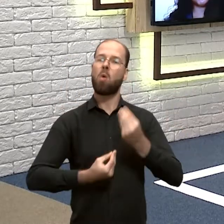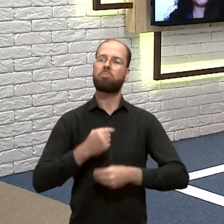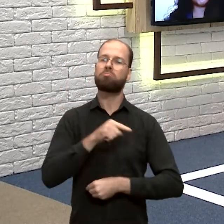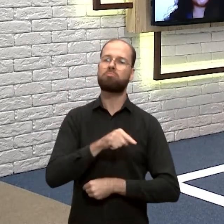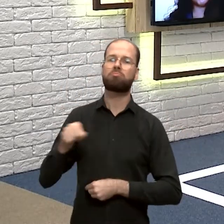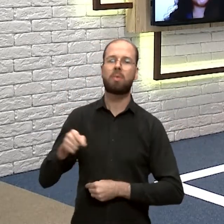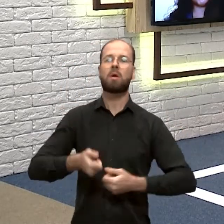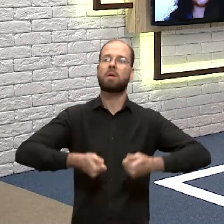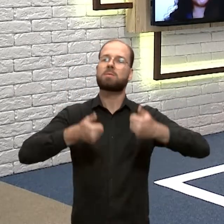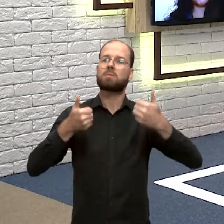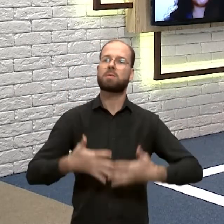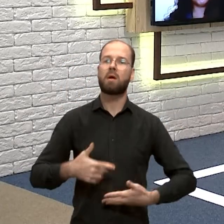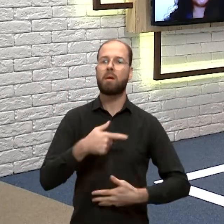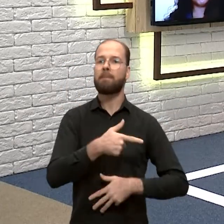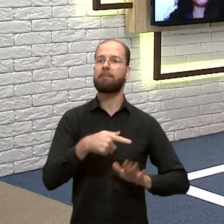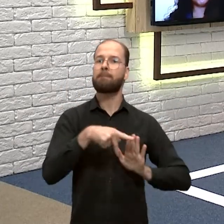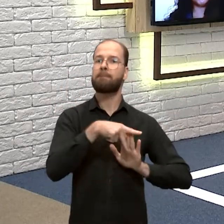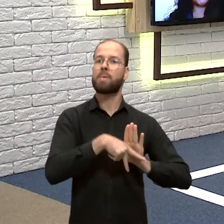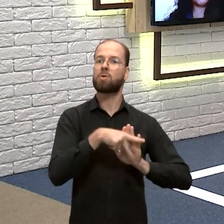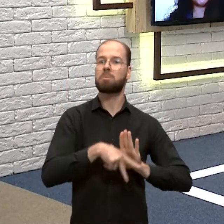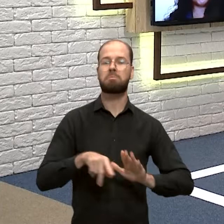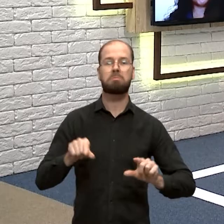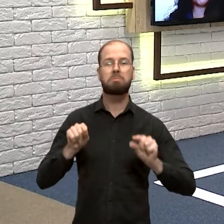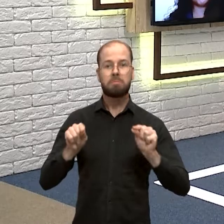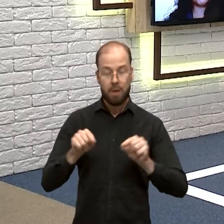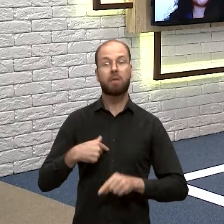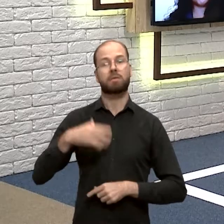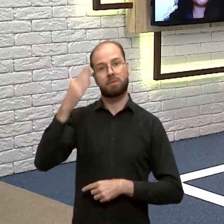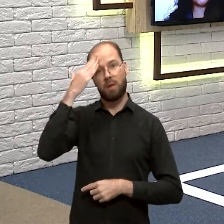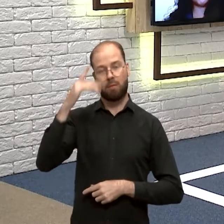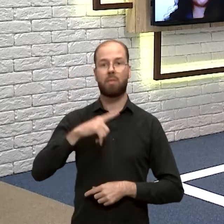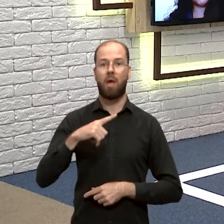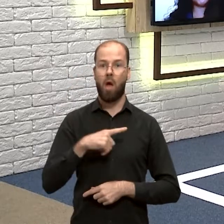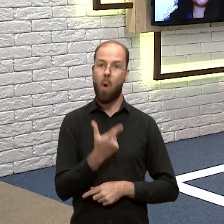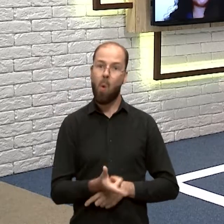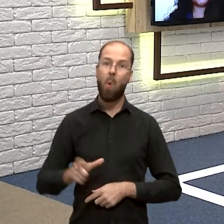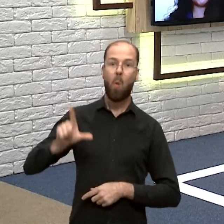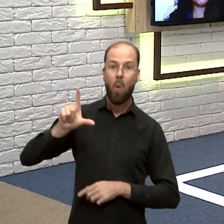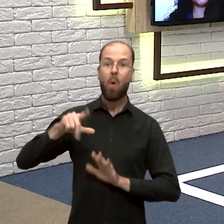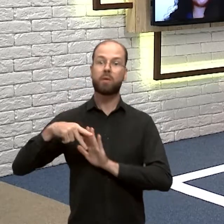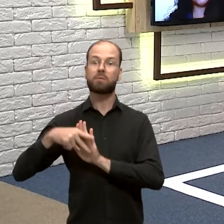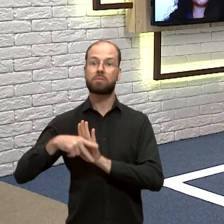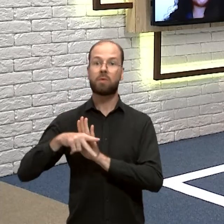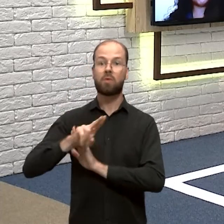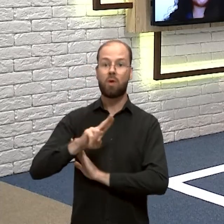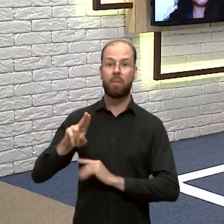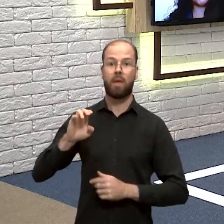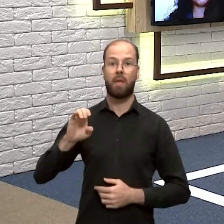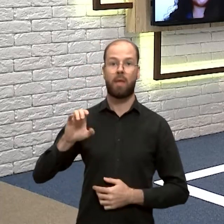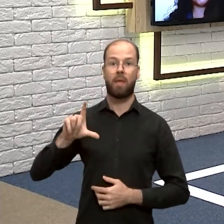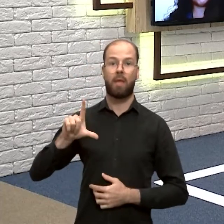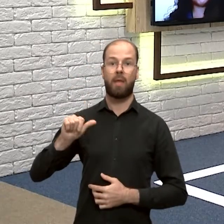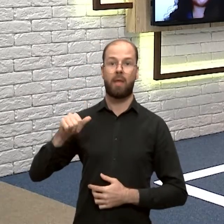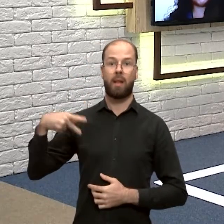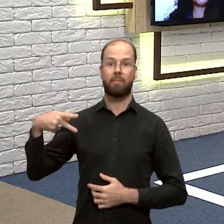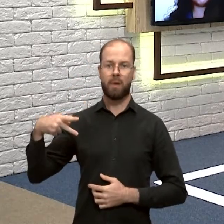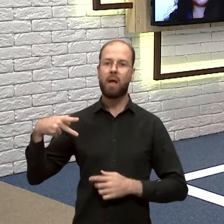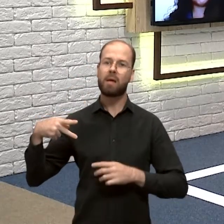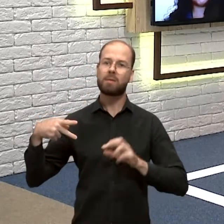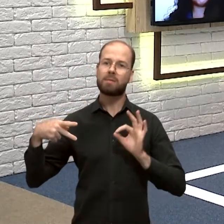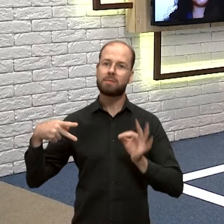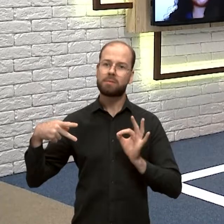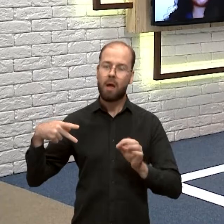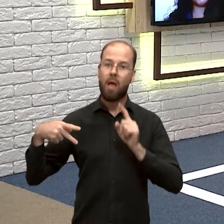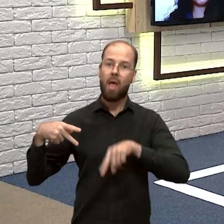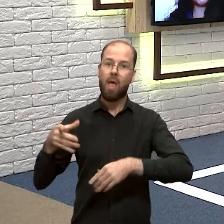esse programa. Sei também que há um outro programa, né, em que o senhor participa, que chama ELAP, que eu acho que é esse mesmo de